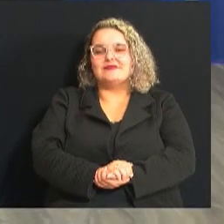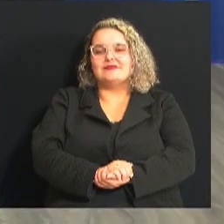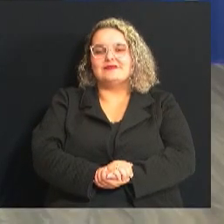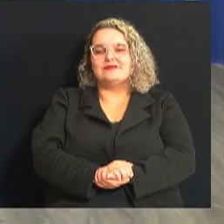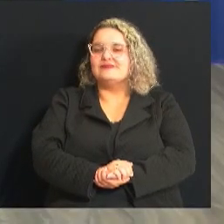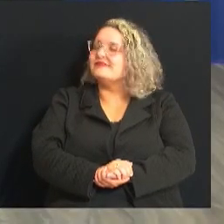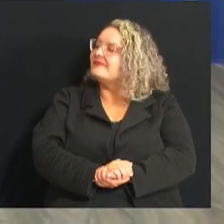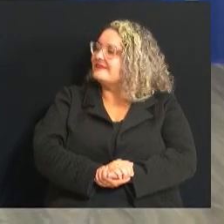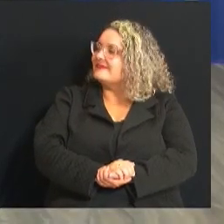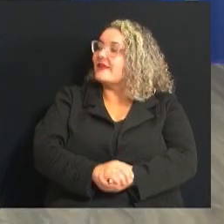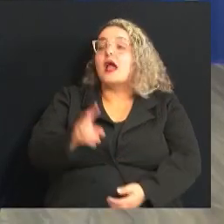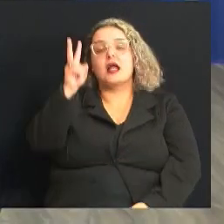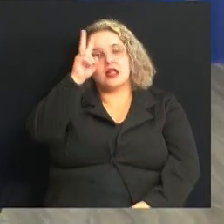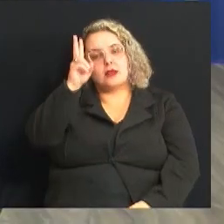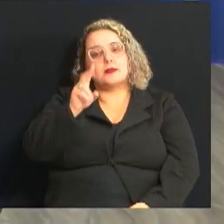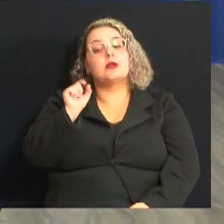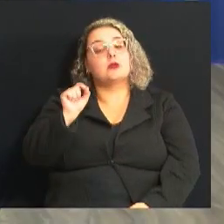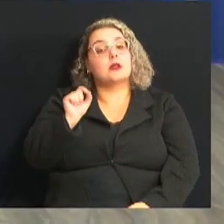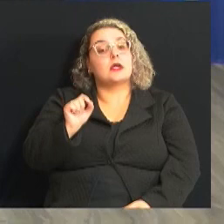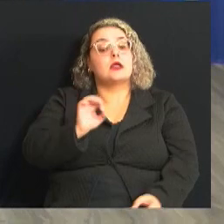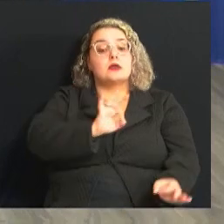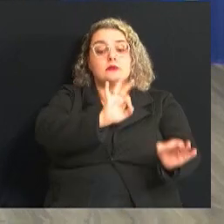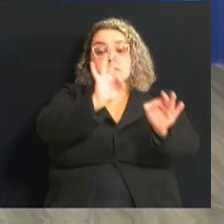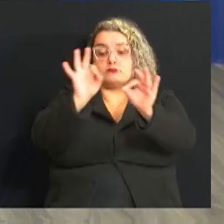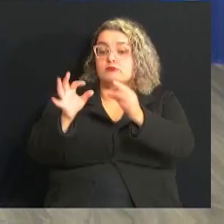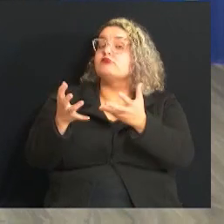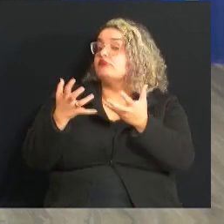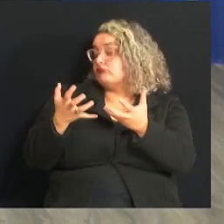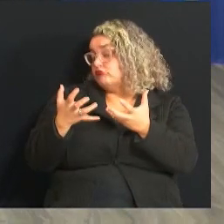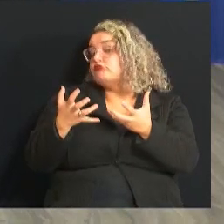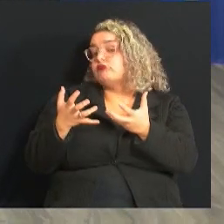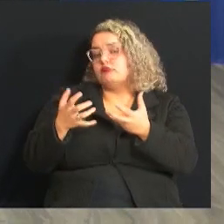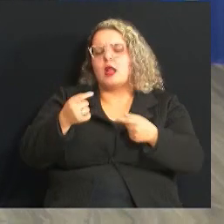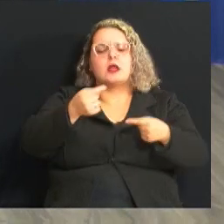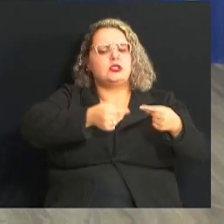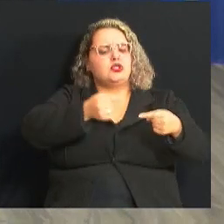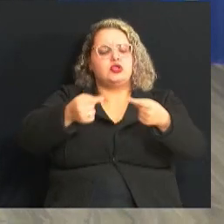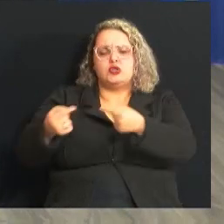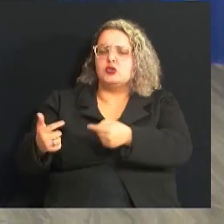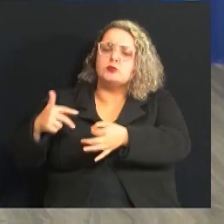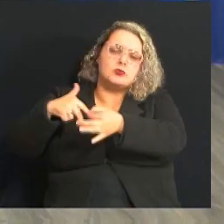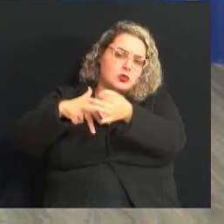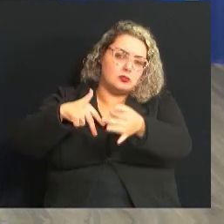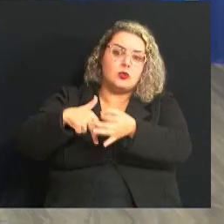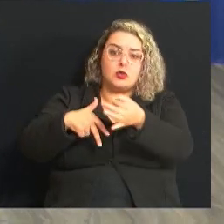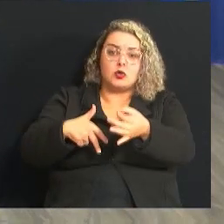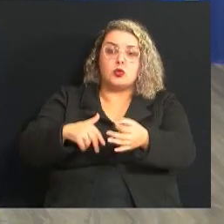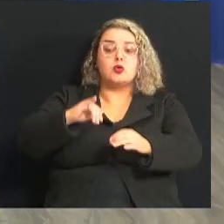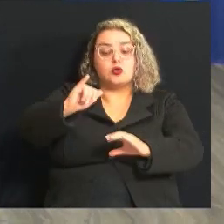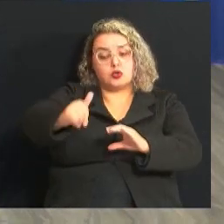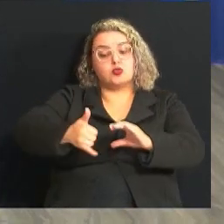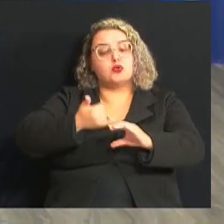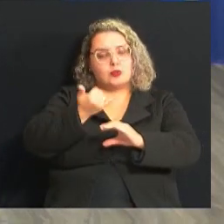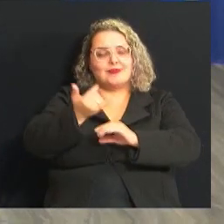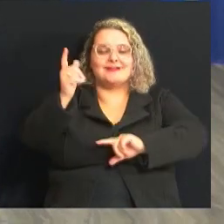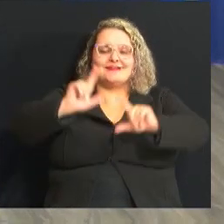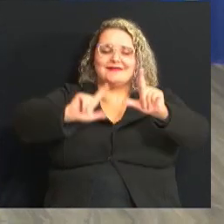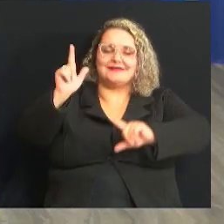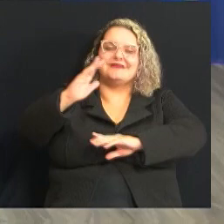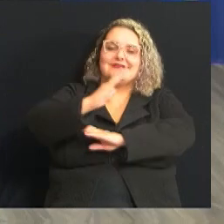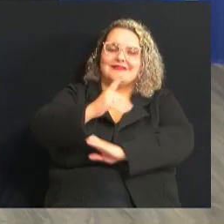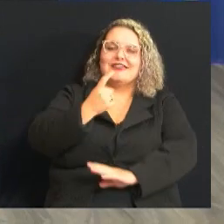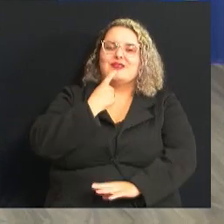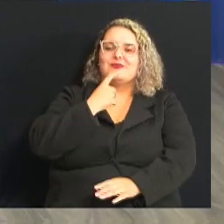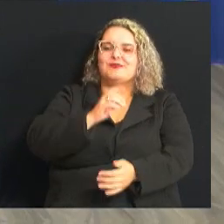Lembrando, quem quiser acompanhar na íntegra, né, todas as discussões, os pareceres, youtube.com/TV Câmara